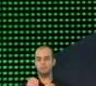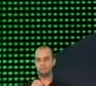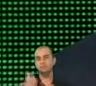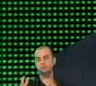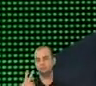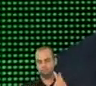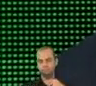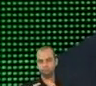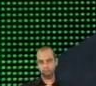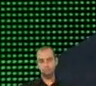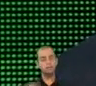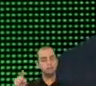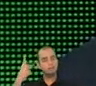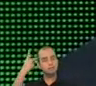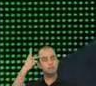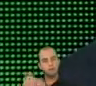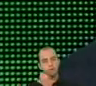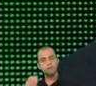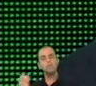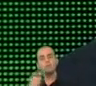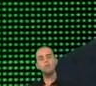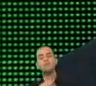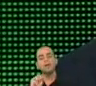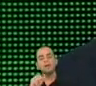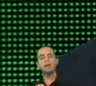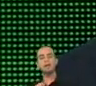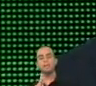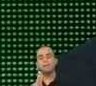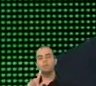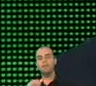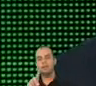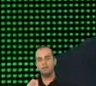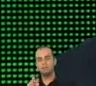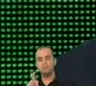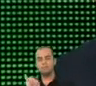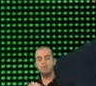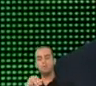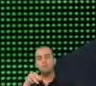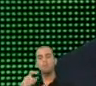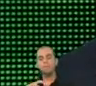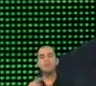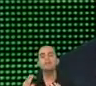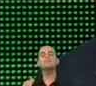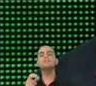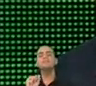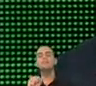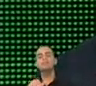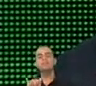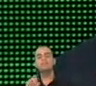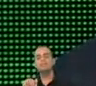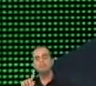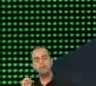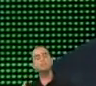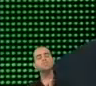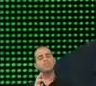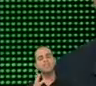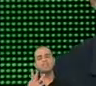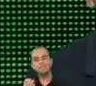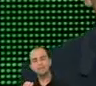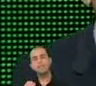consulta e do exame. Em São Paulo, nós criamos uma nova unidade chamada Ambulatório Médico de Especialidade. Hoje já deve ter umas